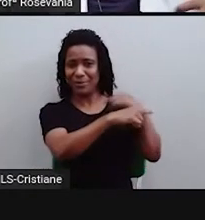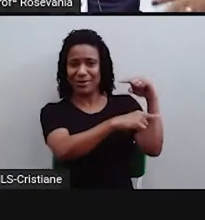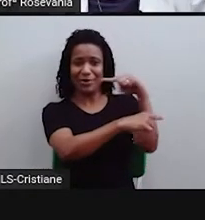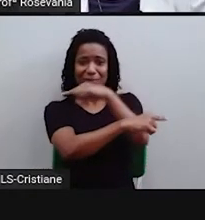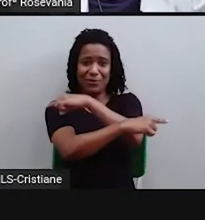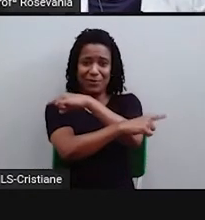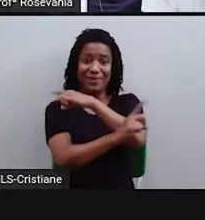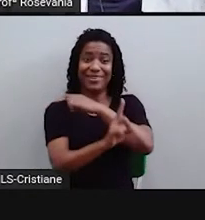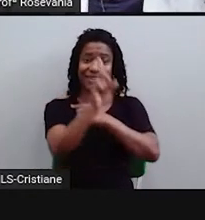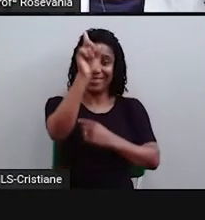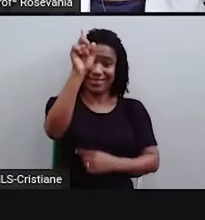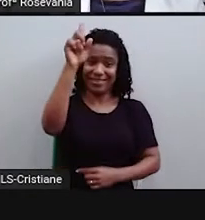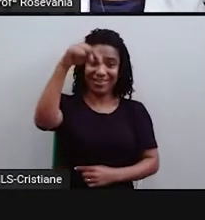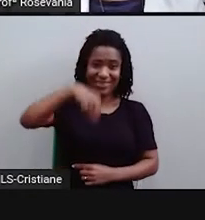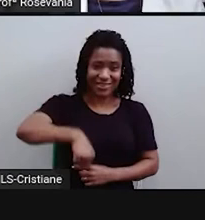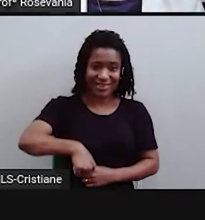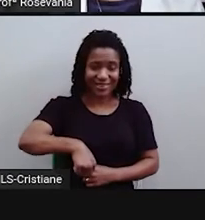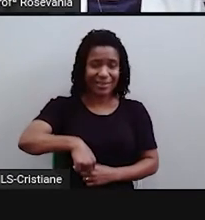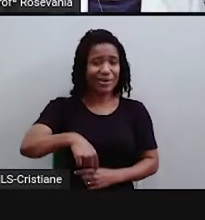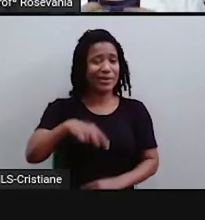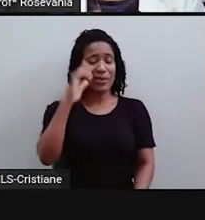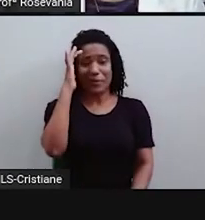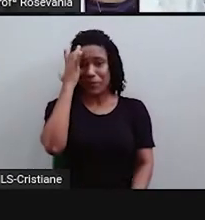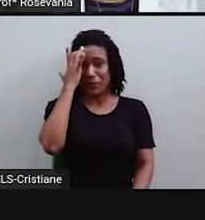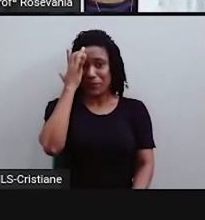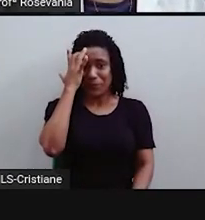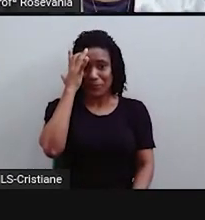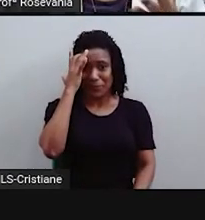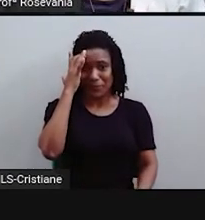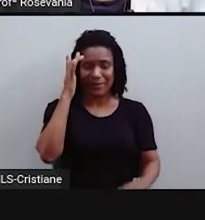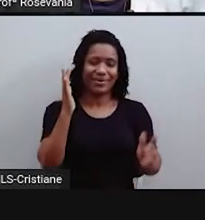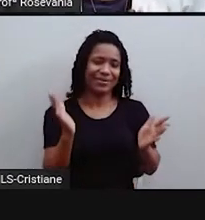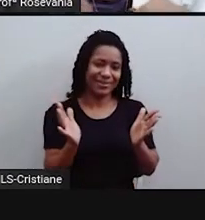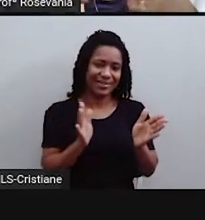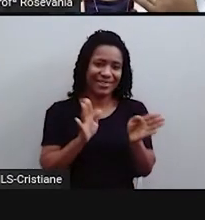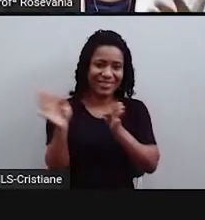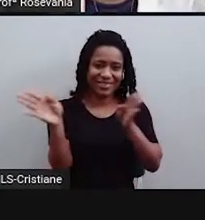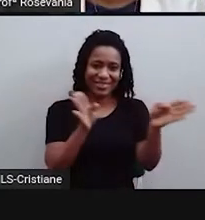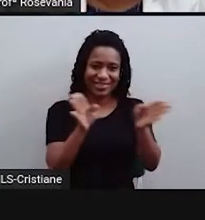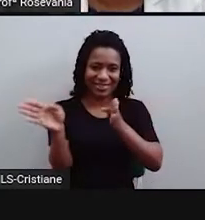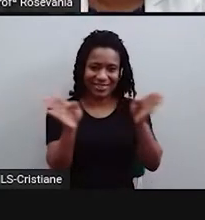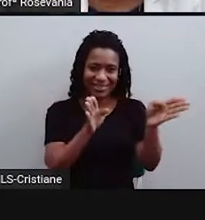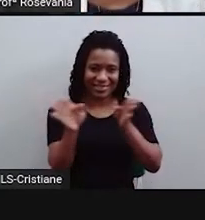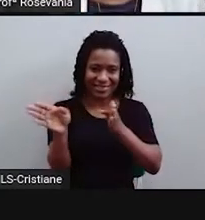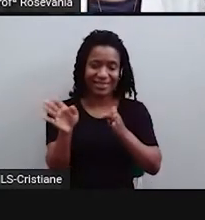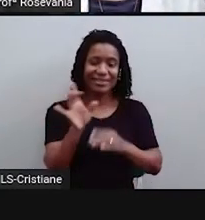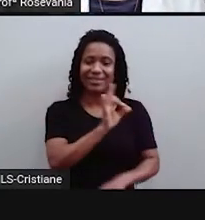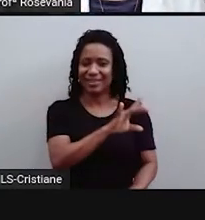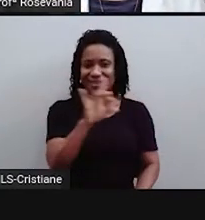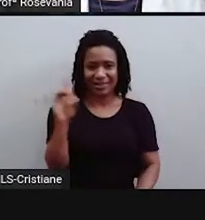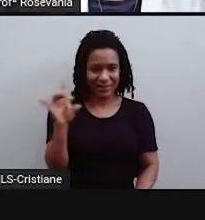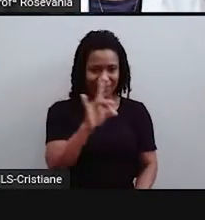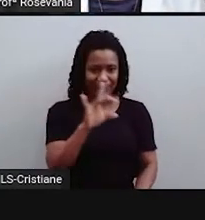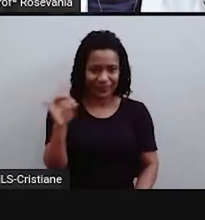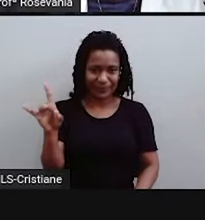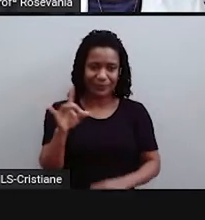lado, é muito subjetivo, gente. Vai depender da posição que você estiver.